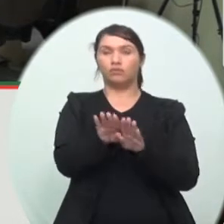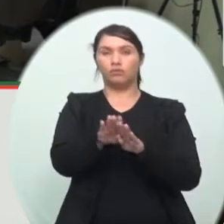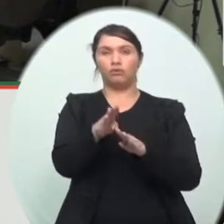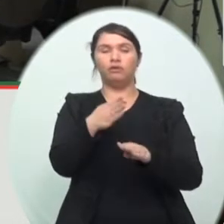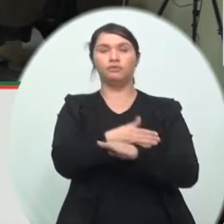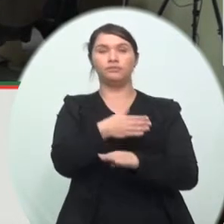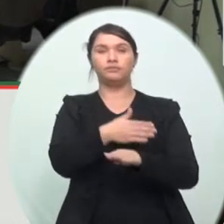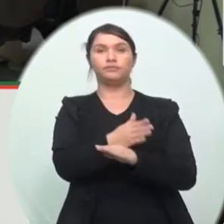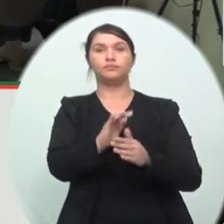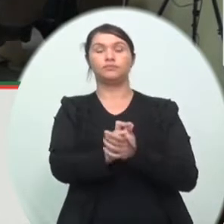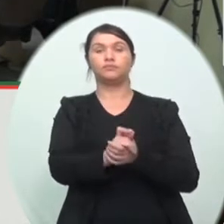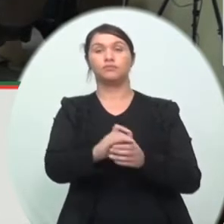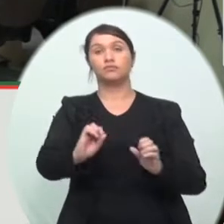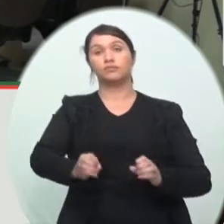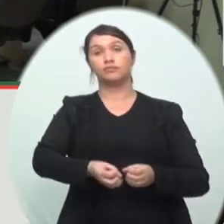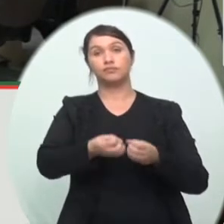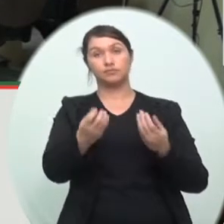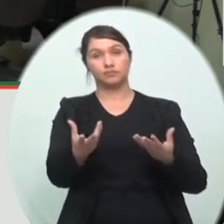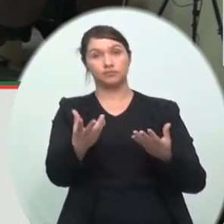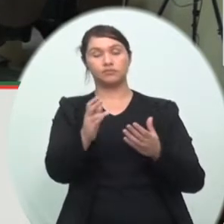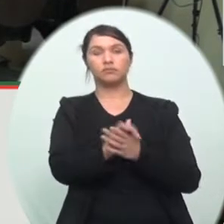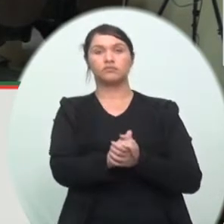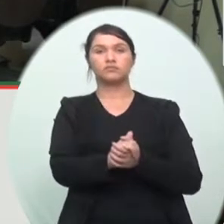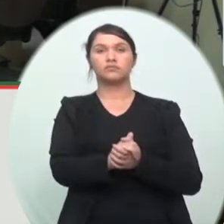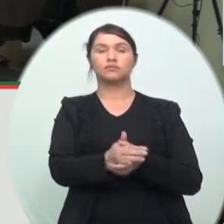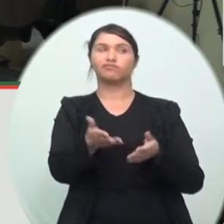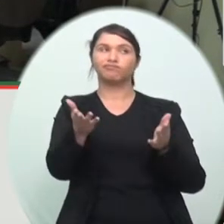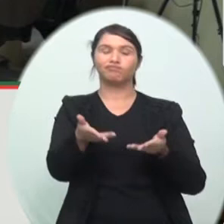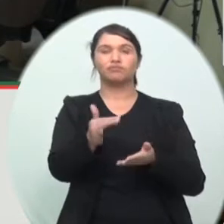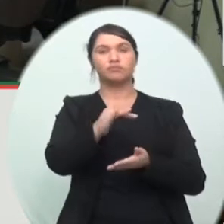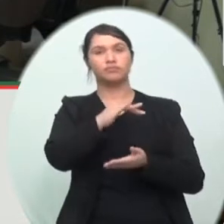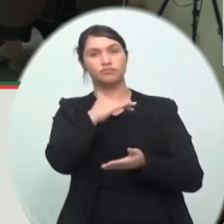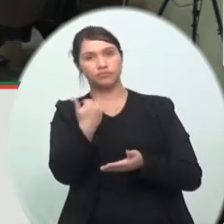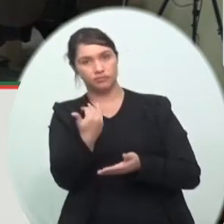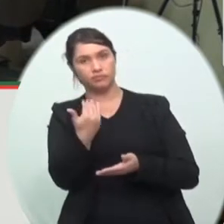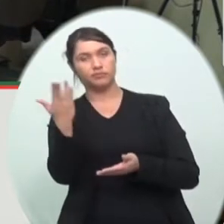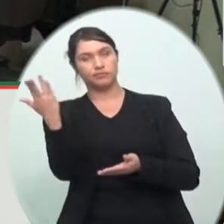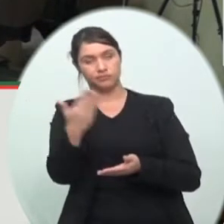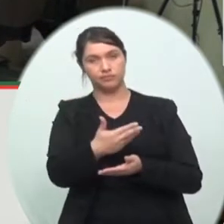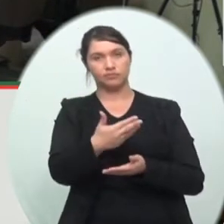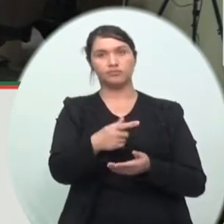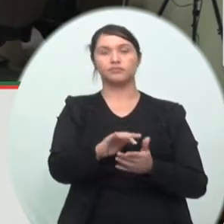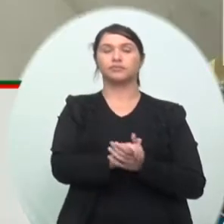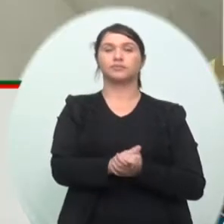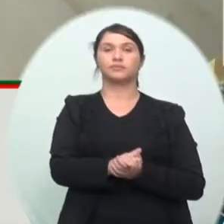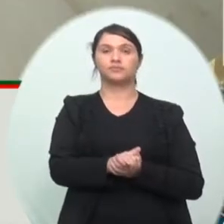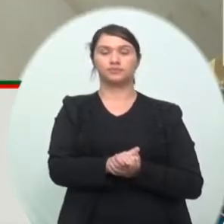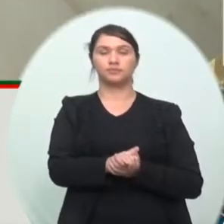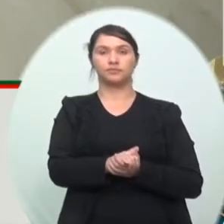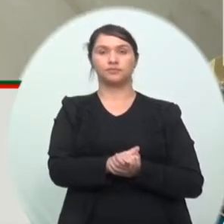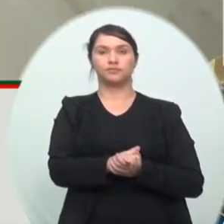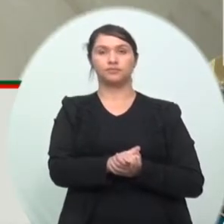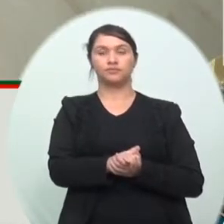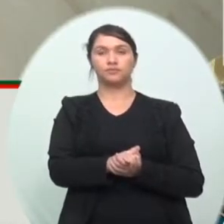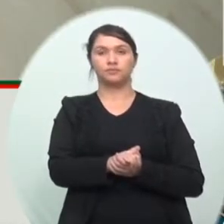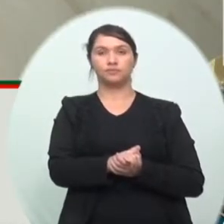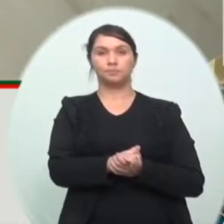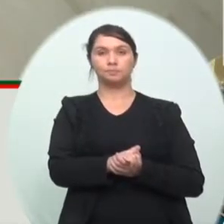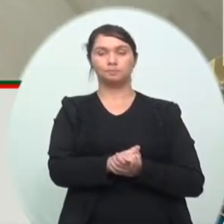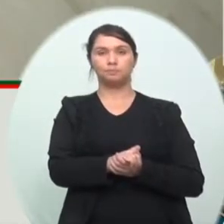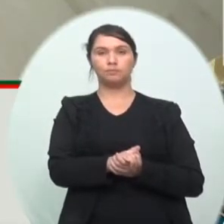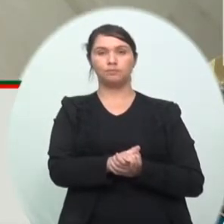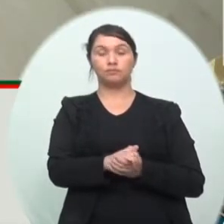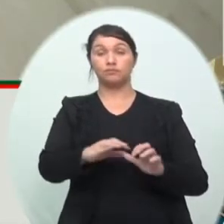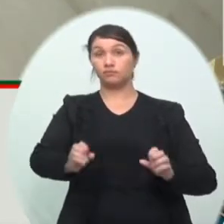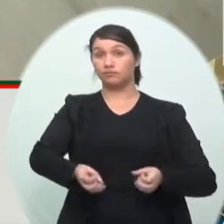que há poucos anos foi chamado por Deus e hoje intercede por todos nós, por todos lá no céu. Foi